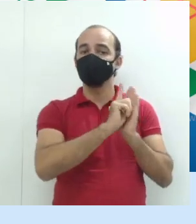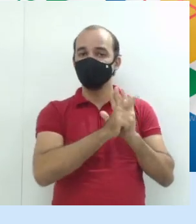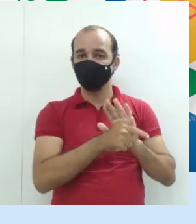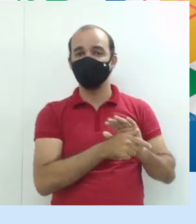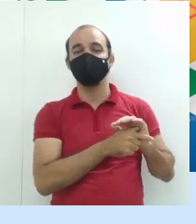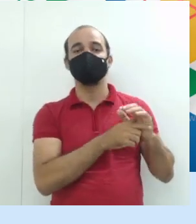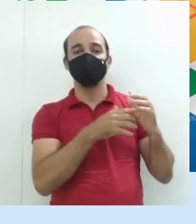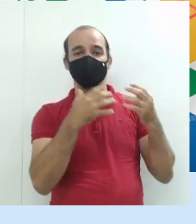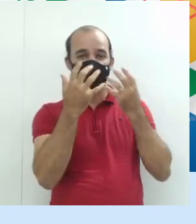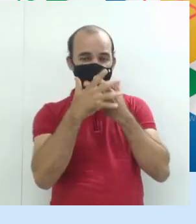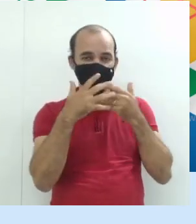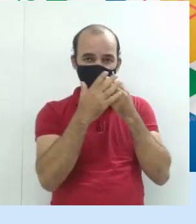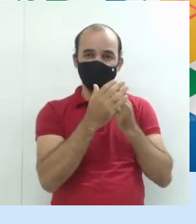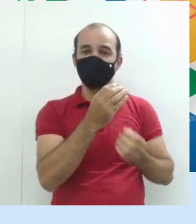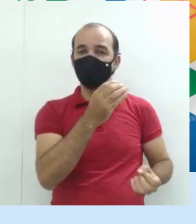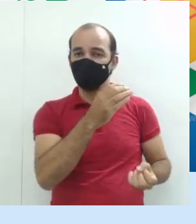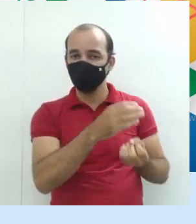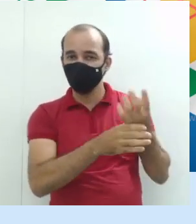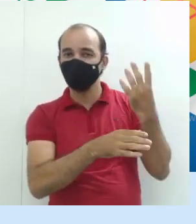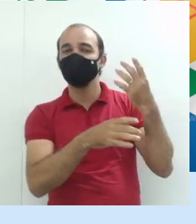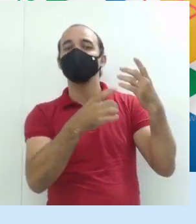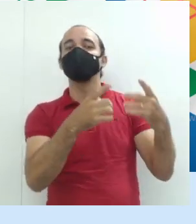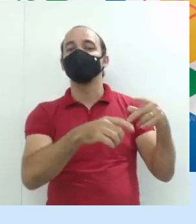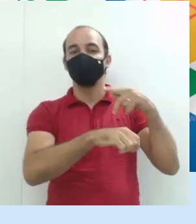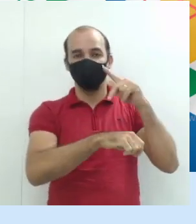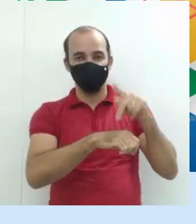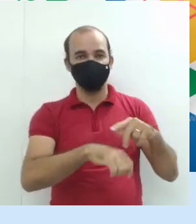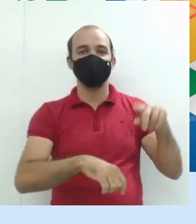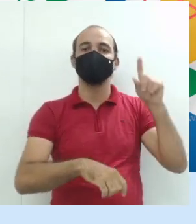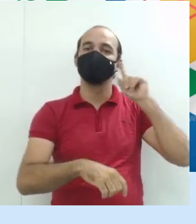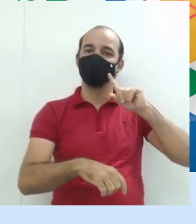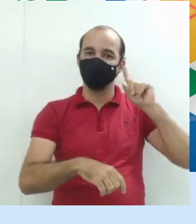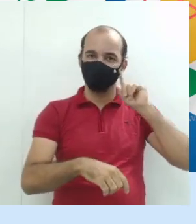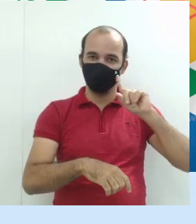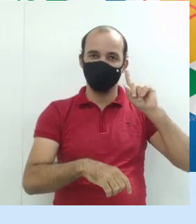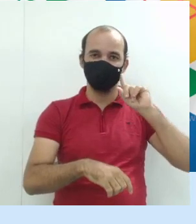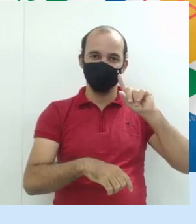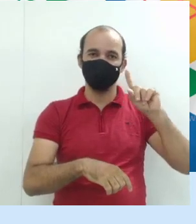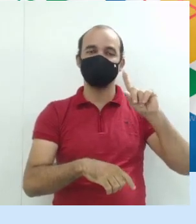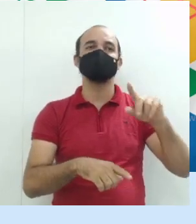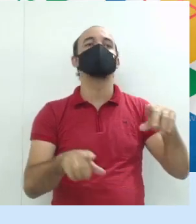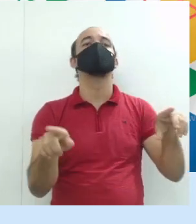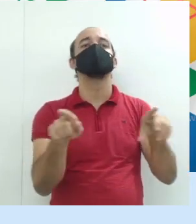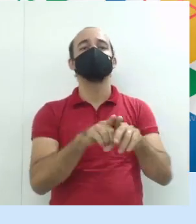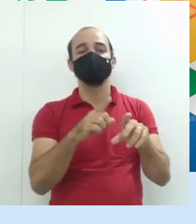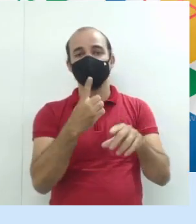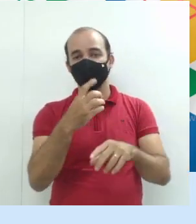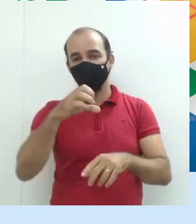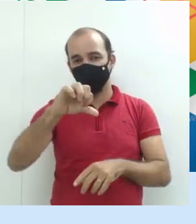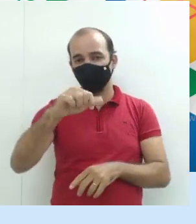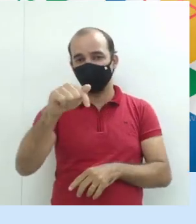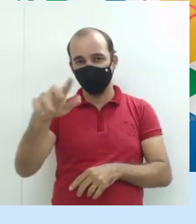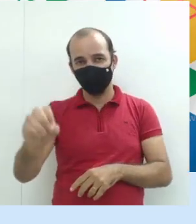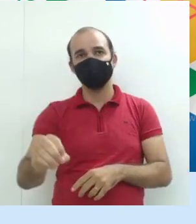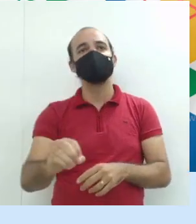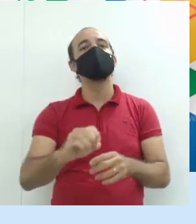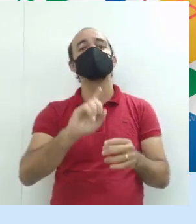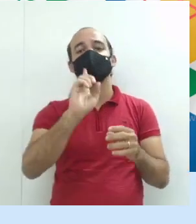lá nos Estados Unidos da América também, e é oriundo das comunidades jamaicanas, latinas